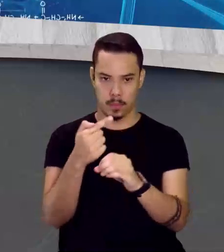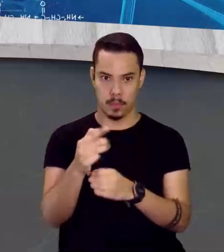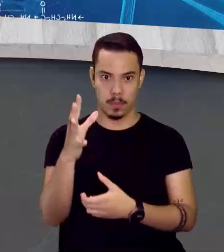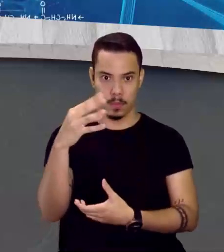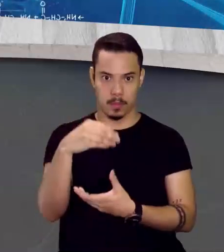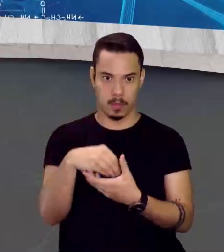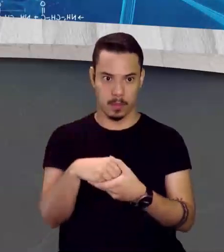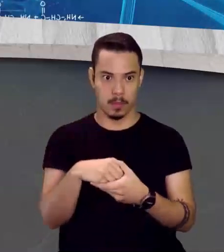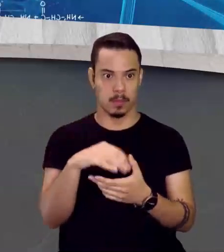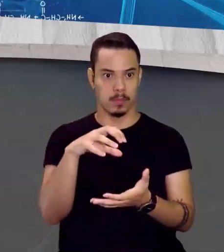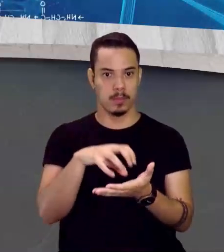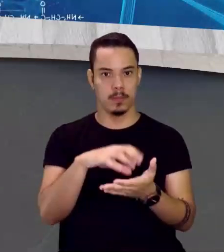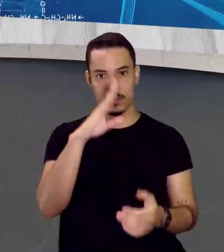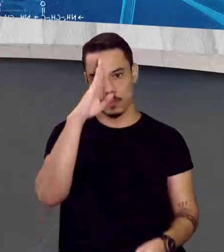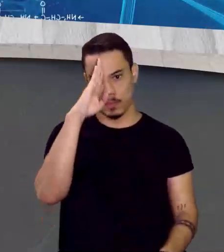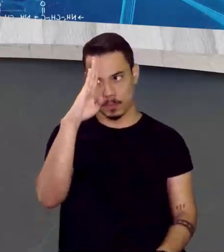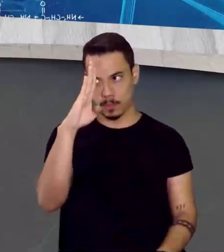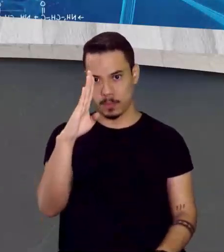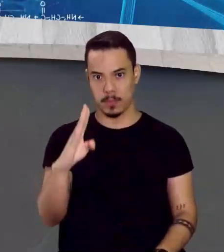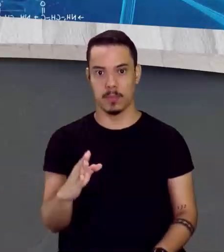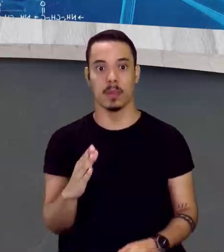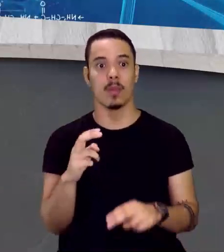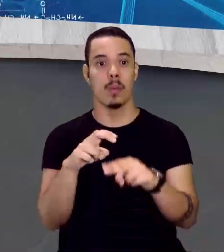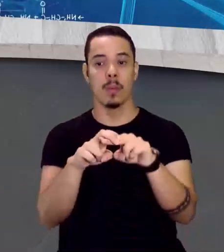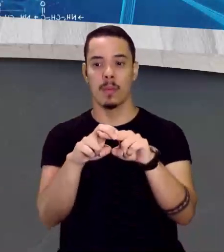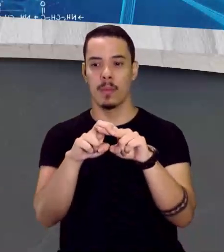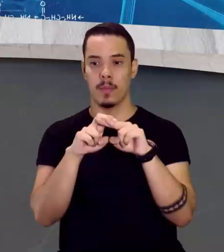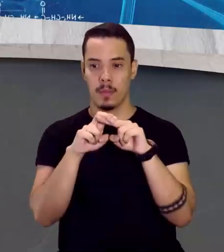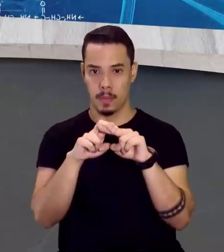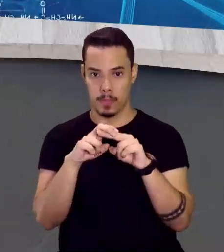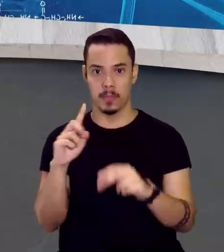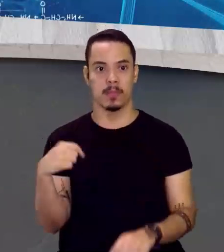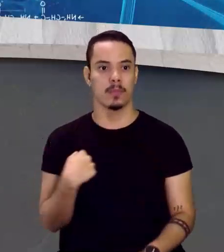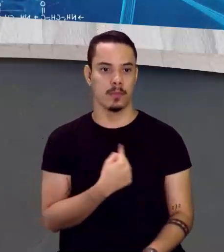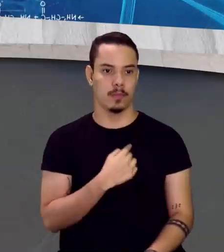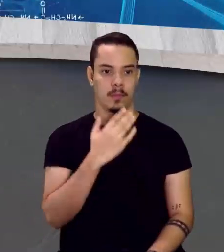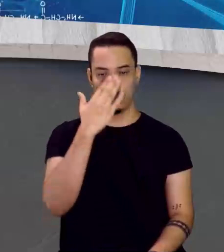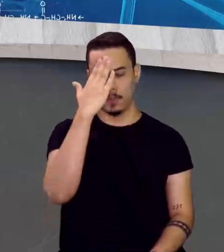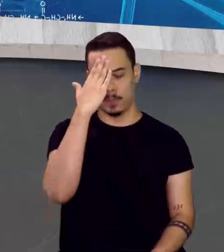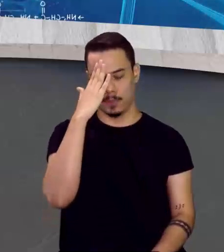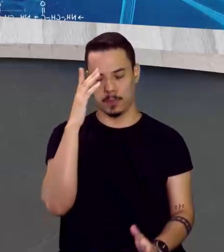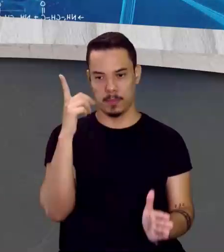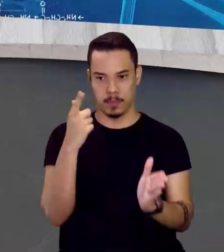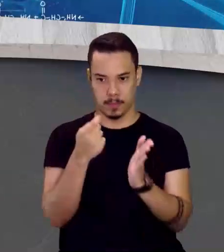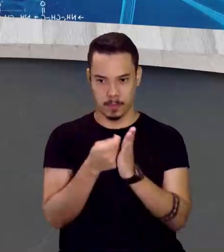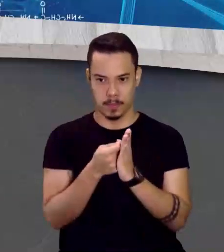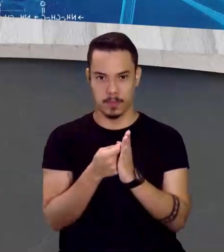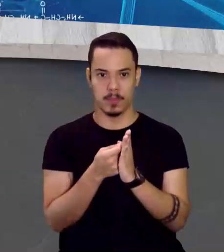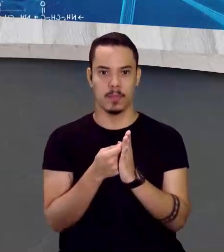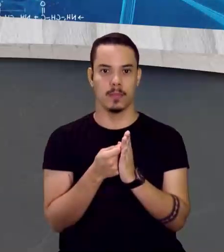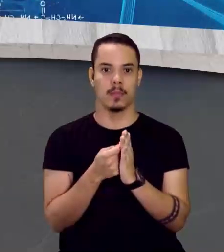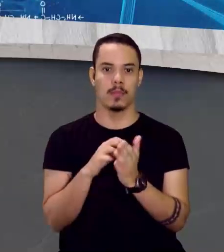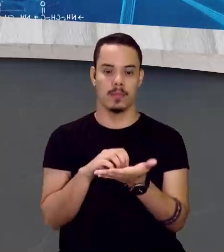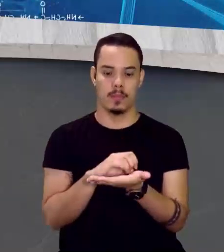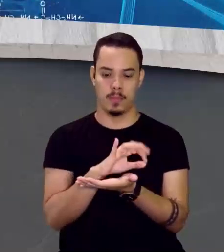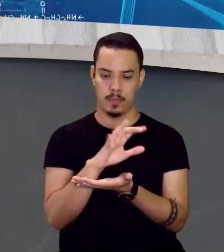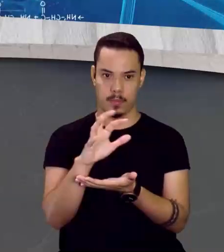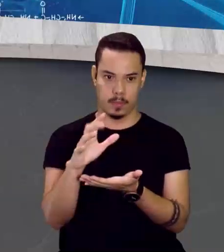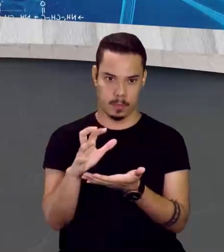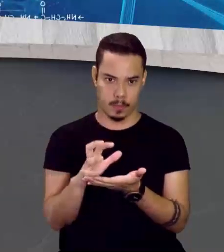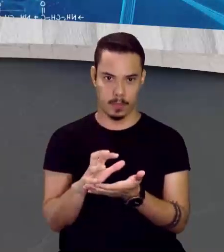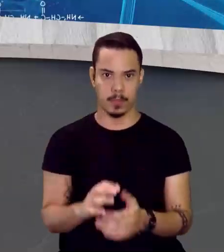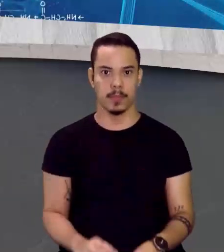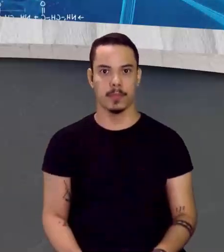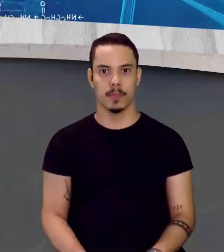do átomo central. Portanto, assim, a gente identifica a geometria daquele